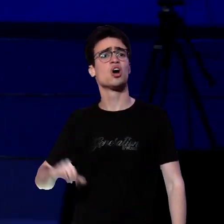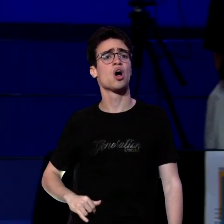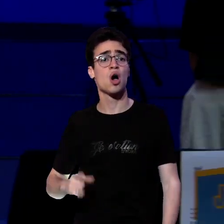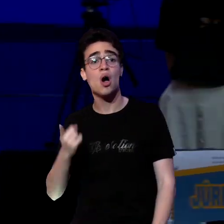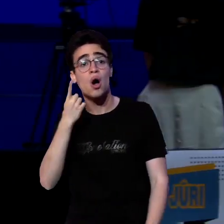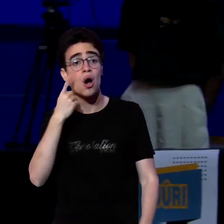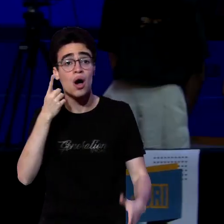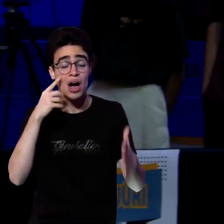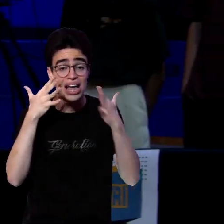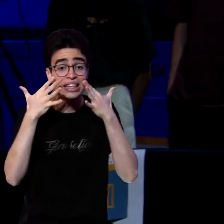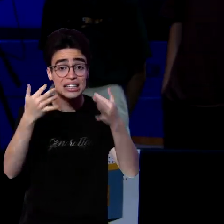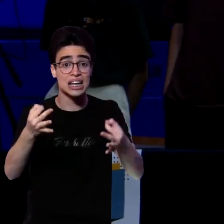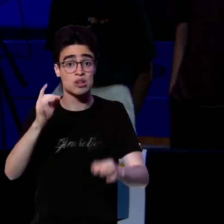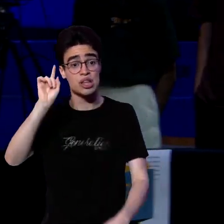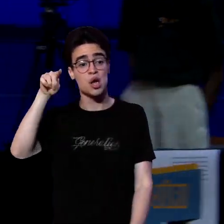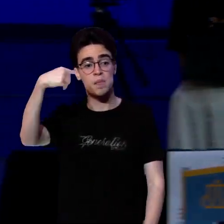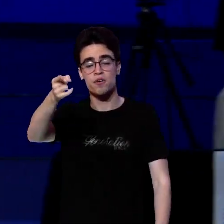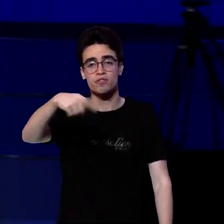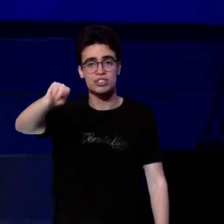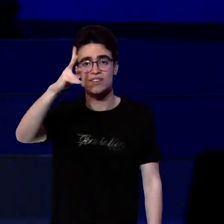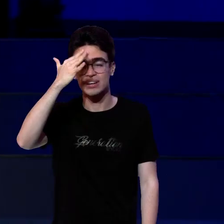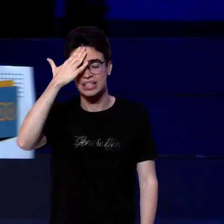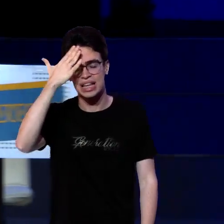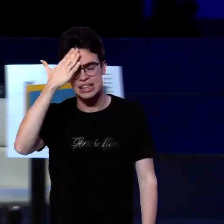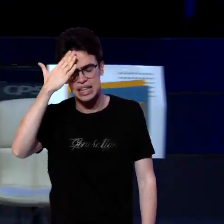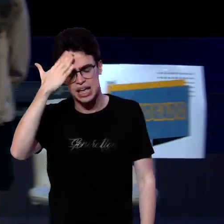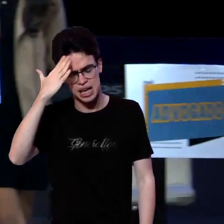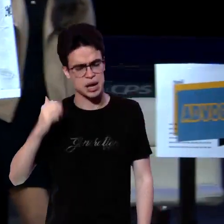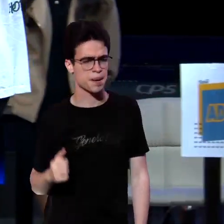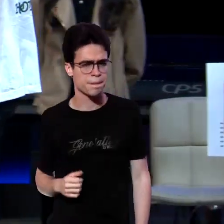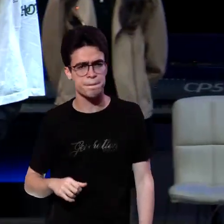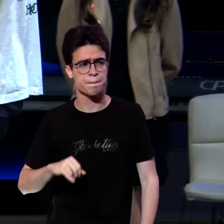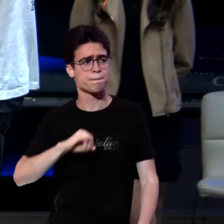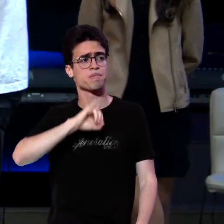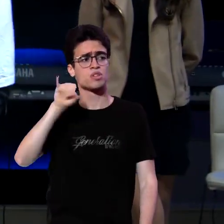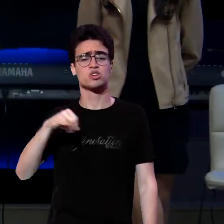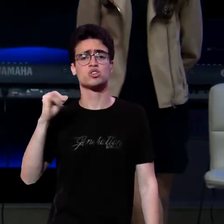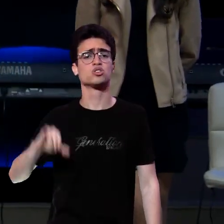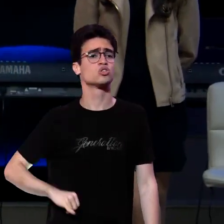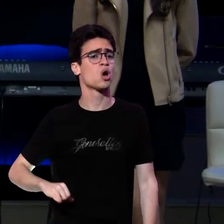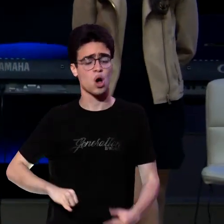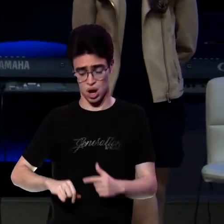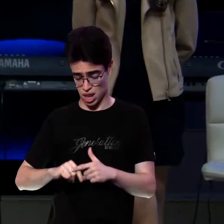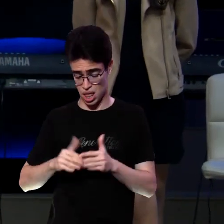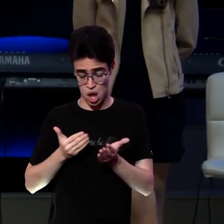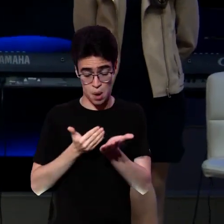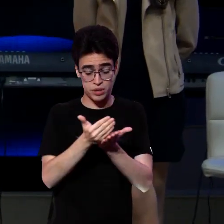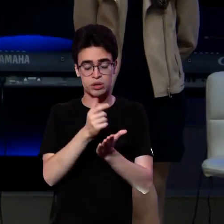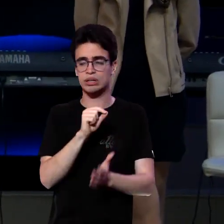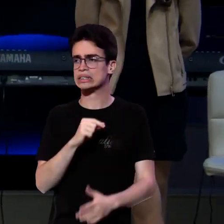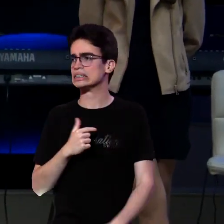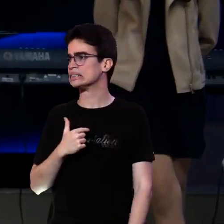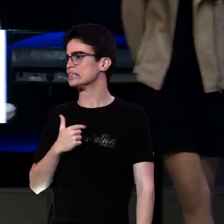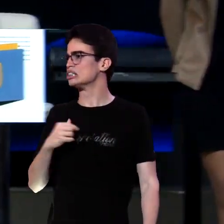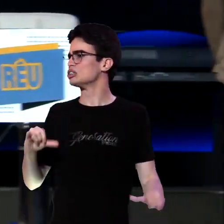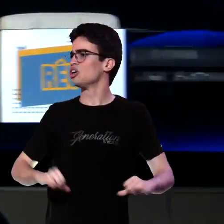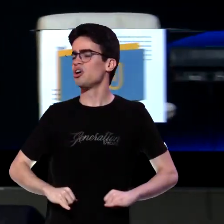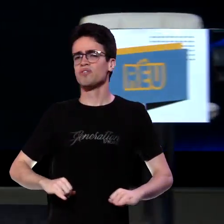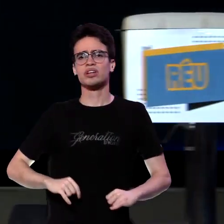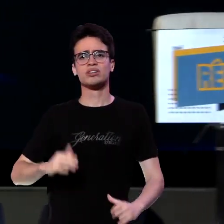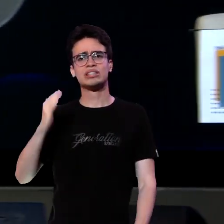Presta atenção, você já vai entender o que tem a ver com você. Jó começou a fazer o seguinte, ele não entendia o porquê ele estava